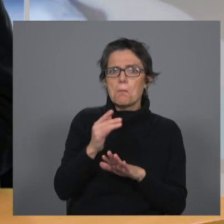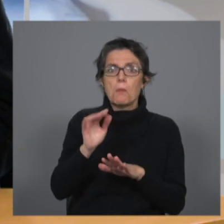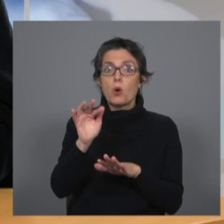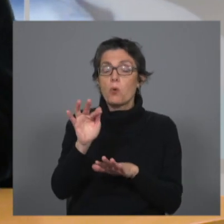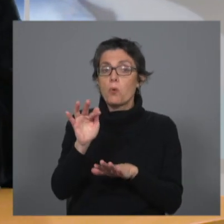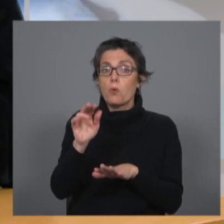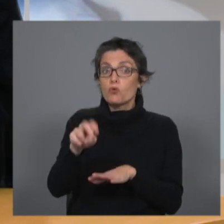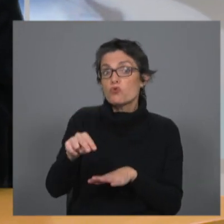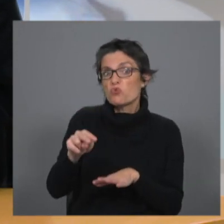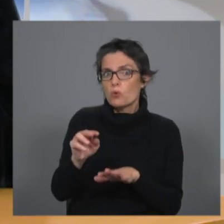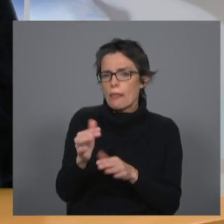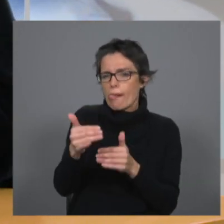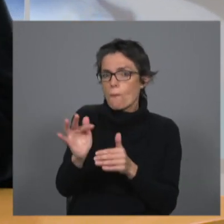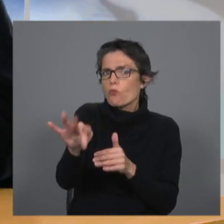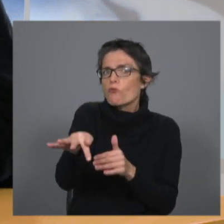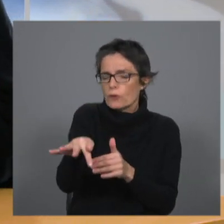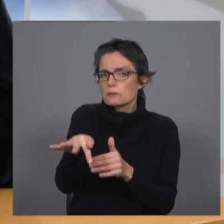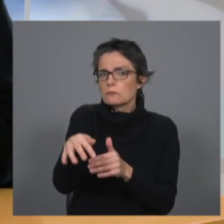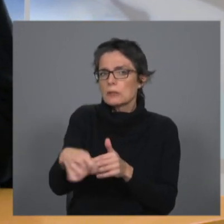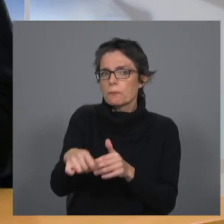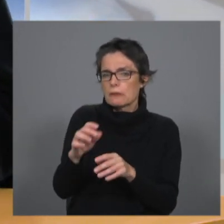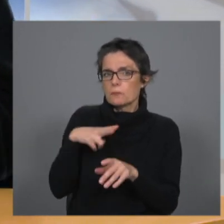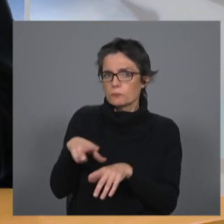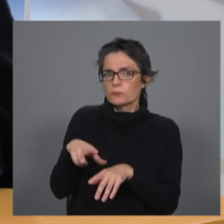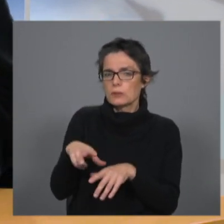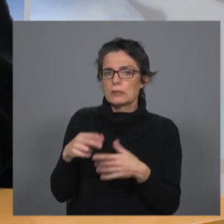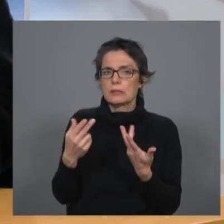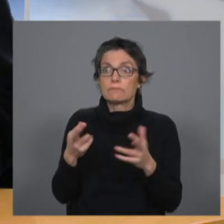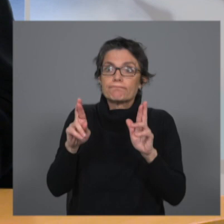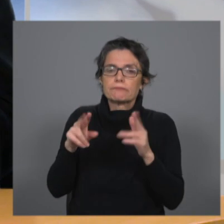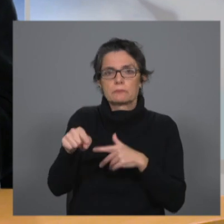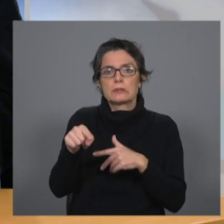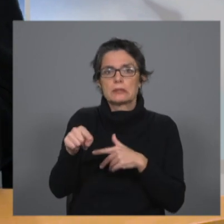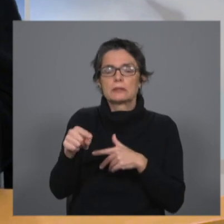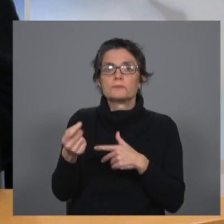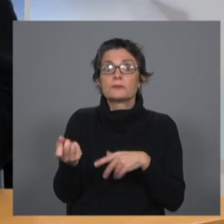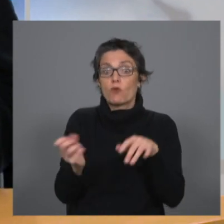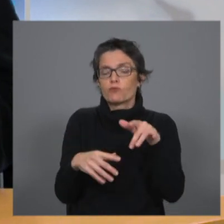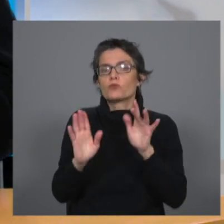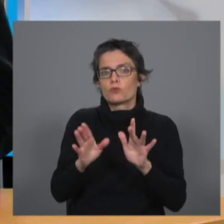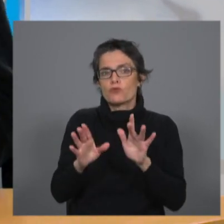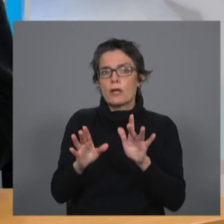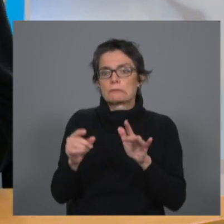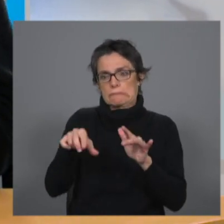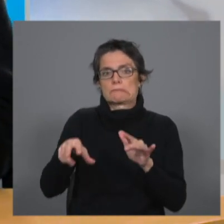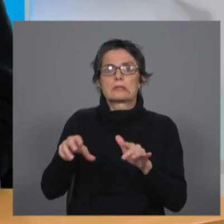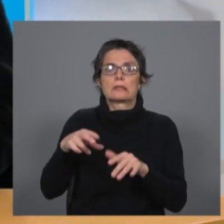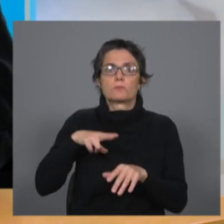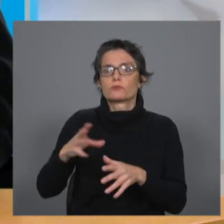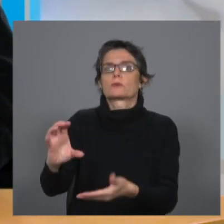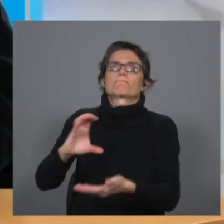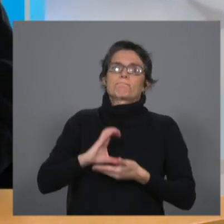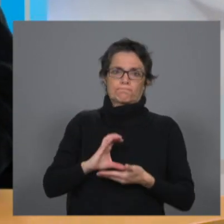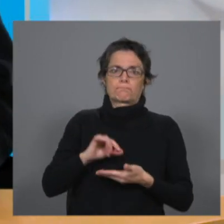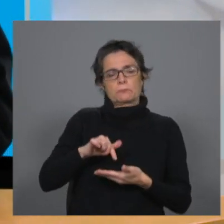da União Europeia, esses fundos já estejam a correr mais livremente digamos, nos cofres portugueses para poder também ajudar Portugal